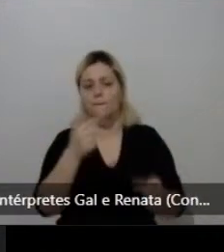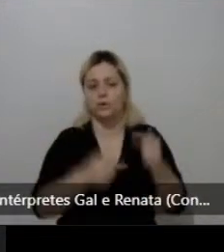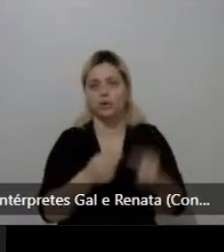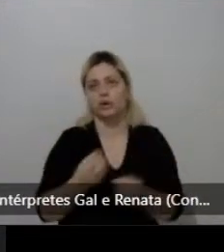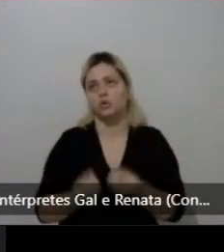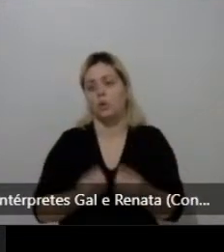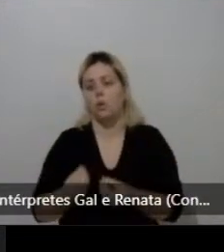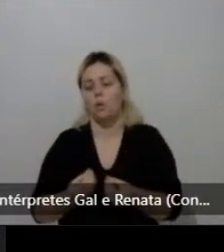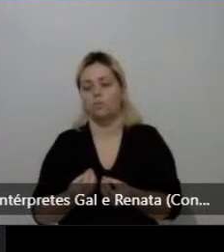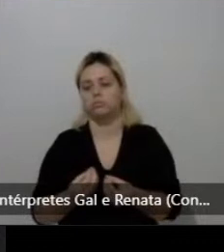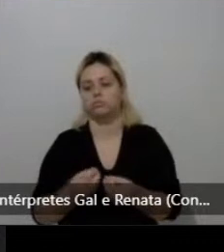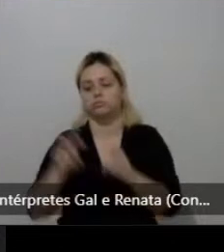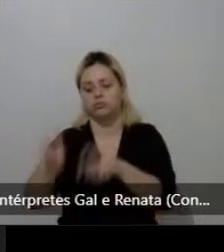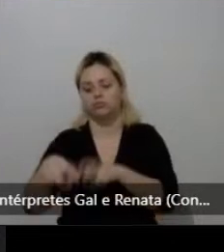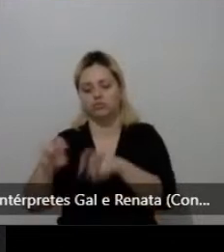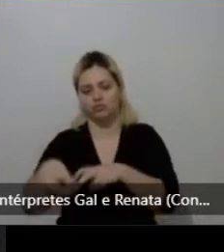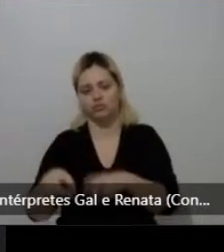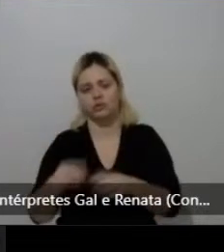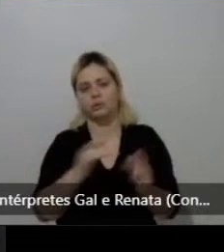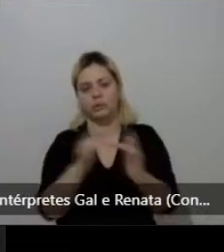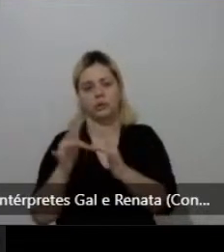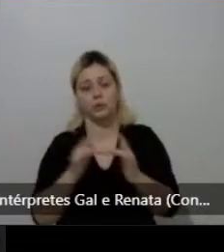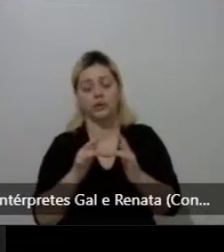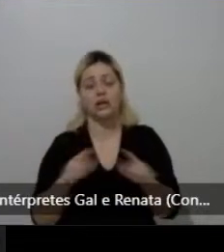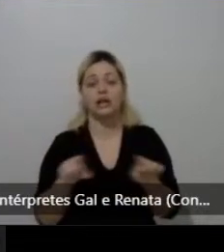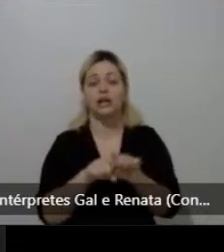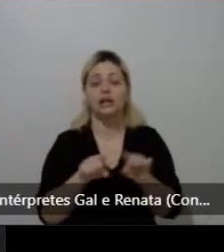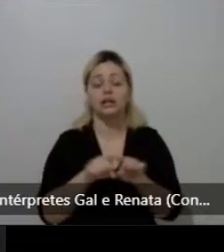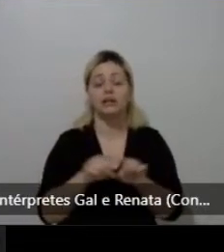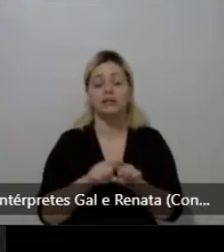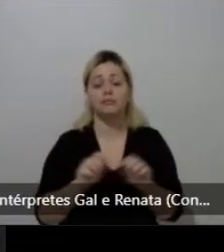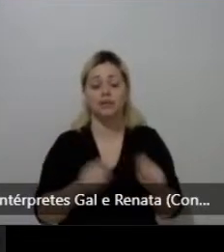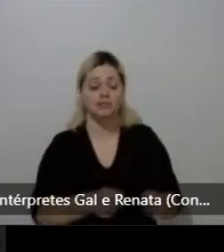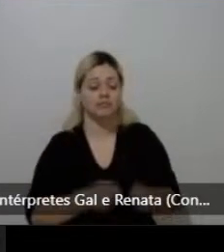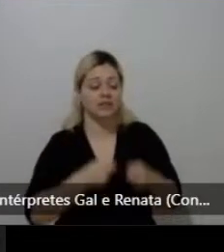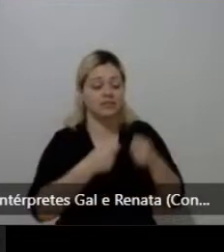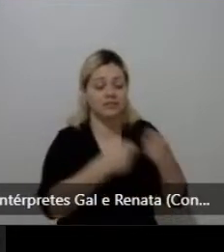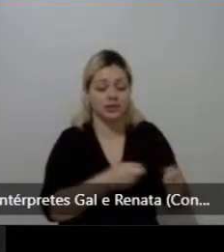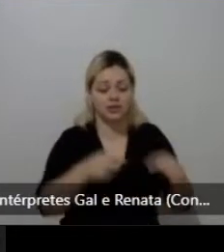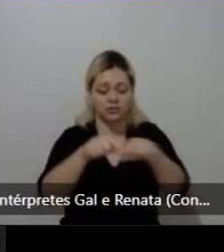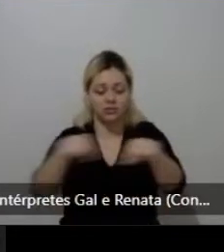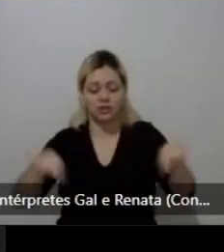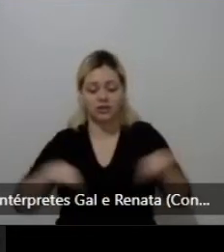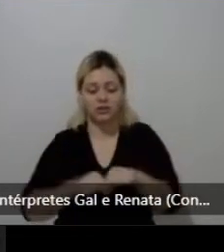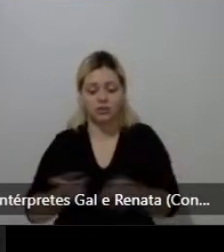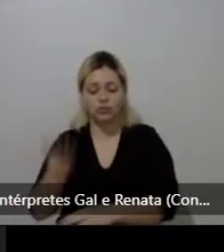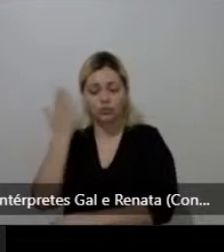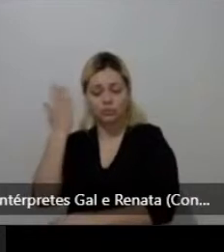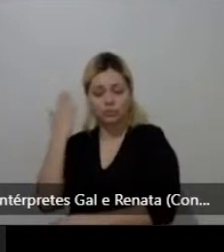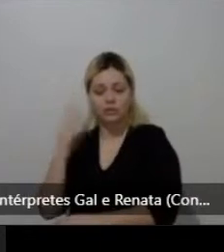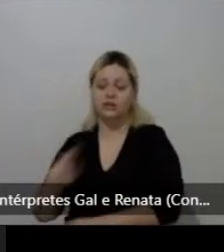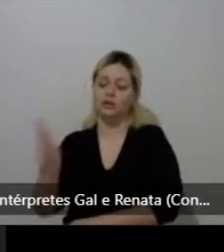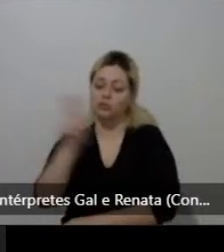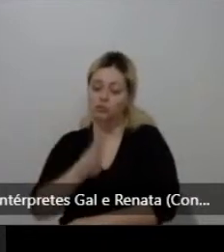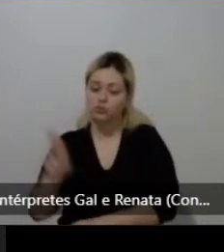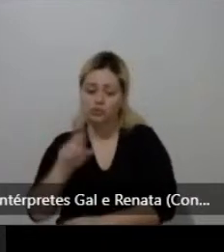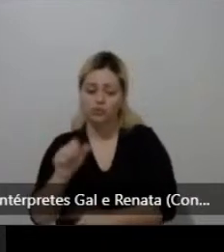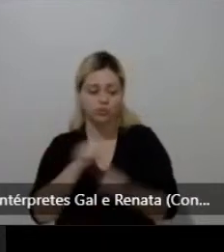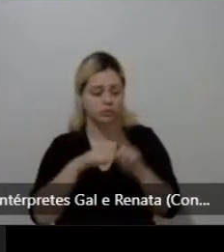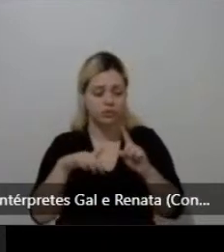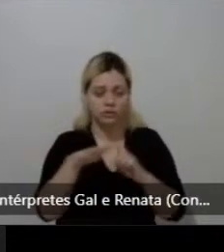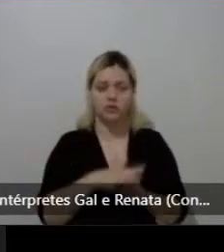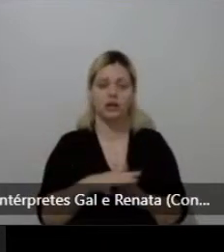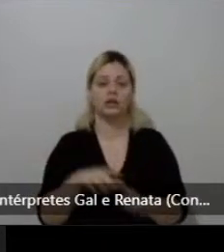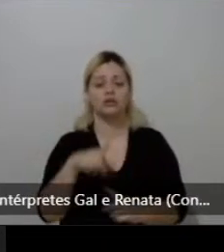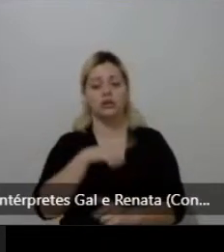o agronegócio e a defesa de territórios ancestrais de uso comum, que tem